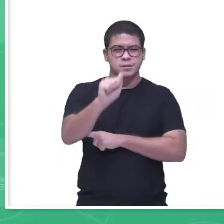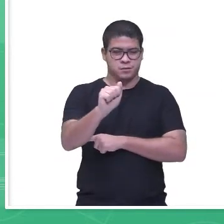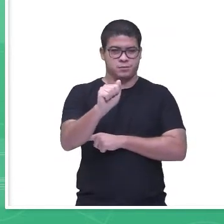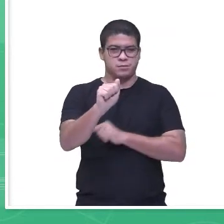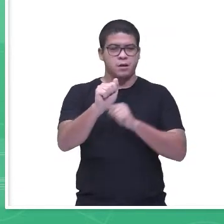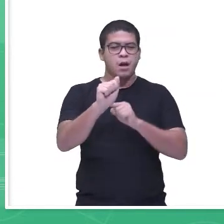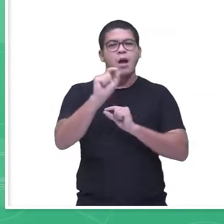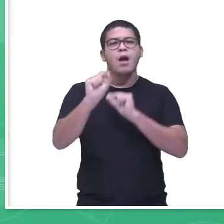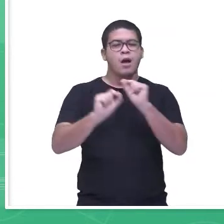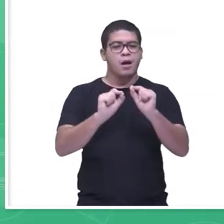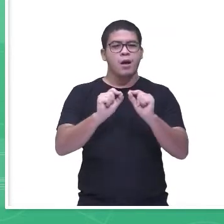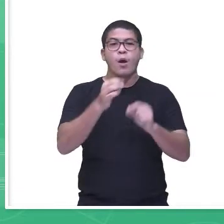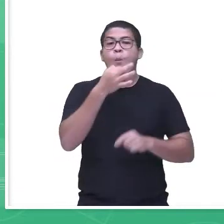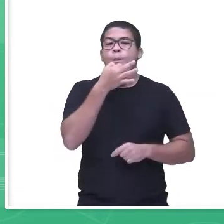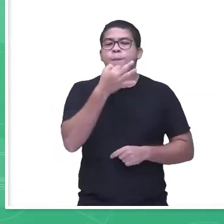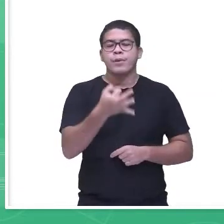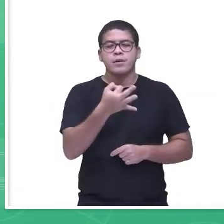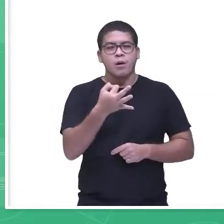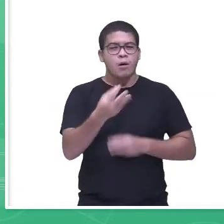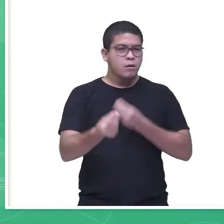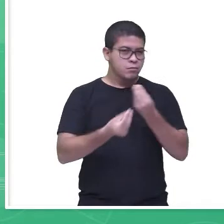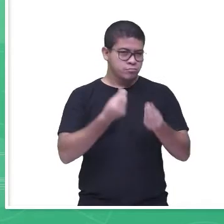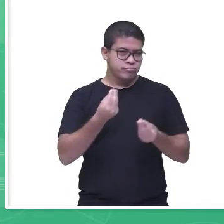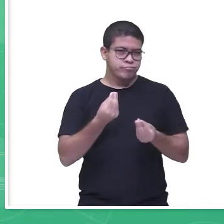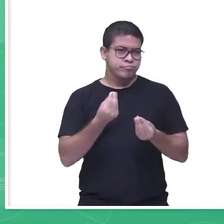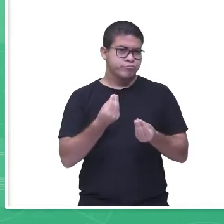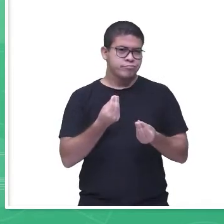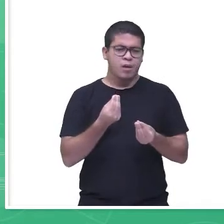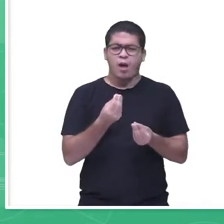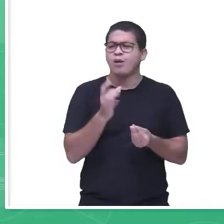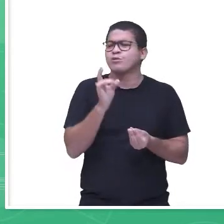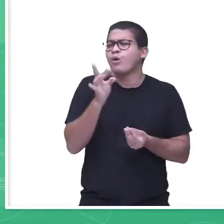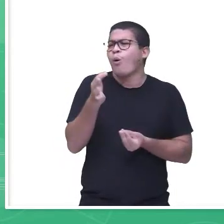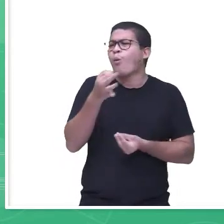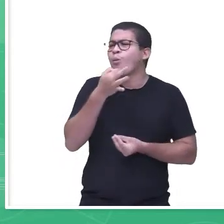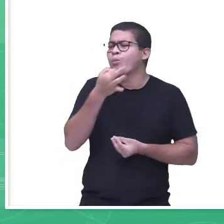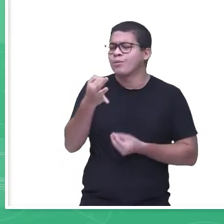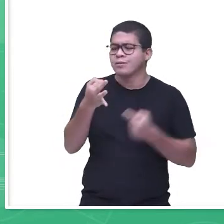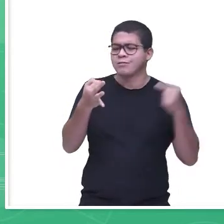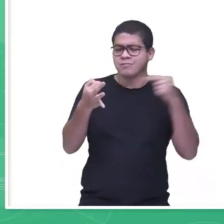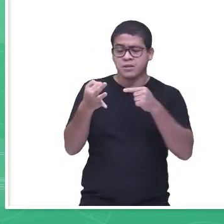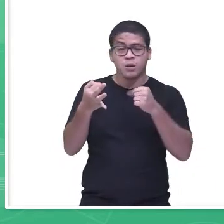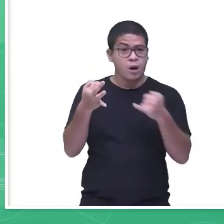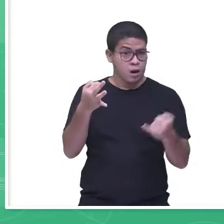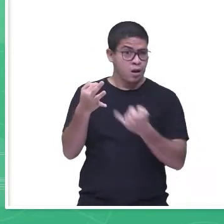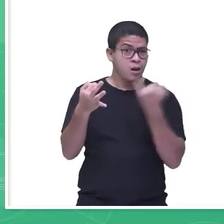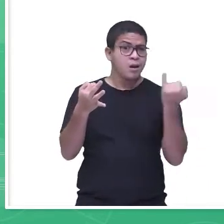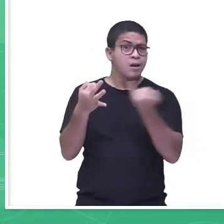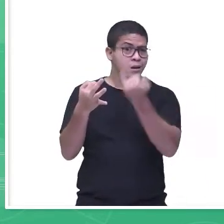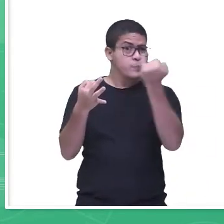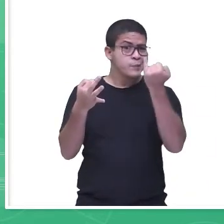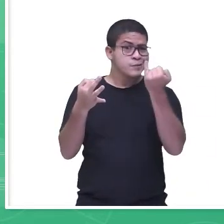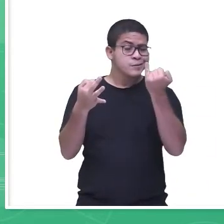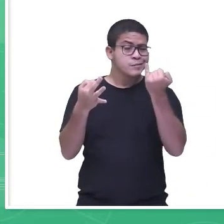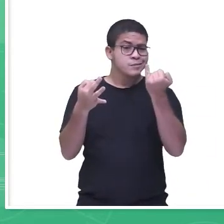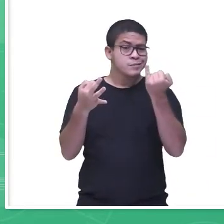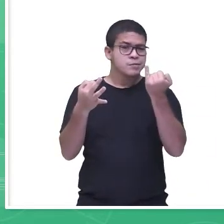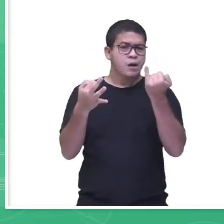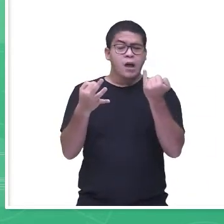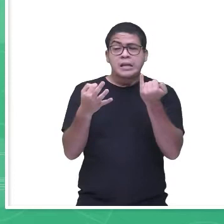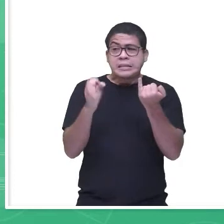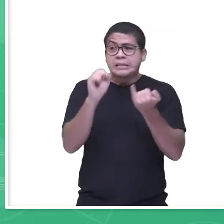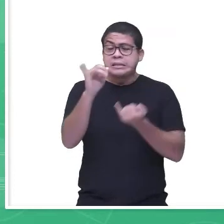Estão percebendo aí? Então, o que é importante? O doxa, a opinião. Eu dou minha opinião, se ela